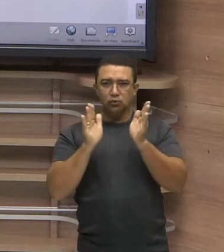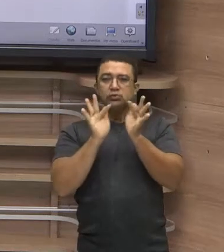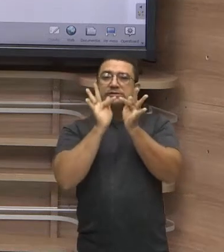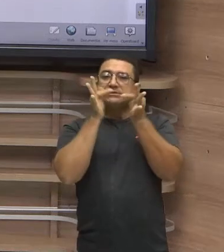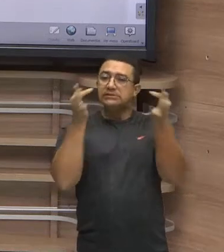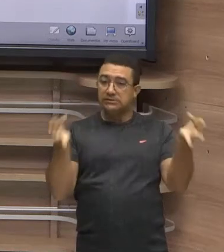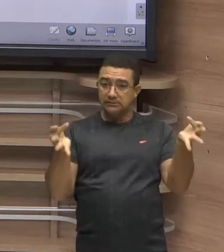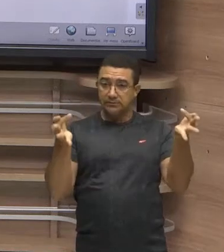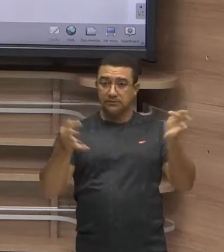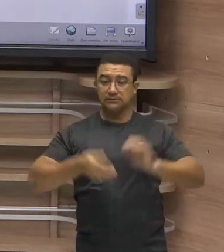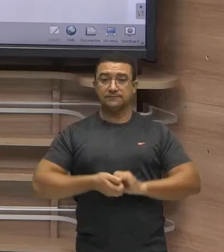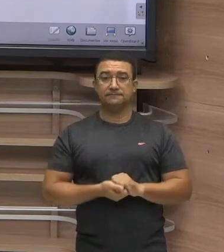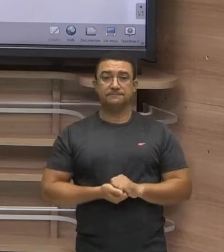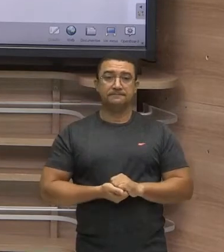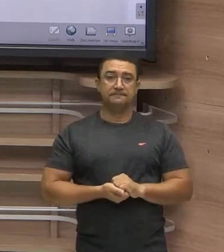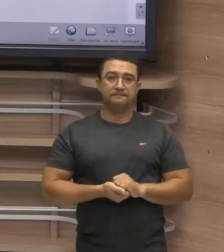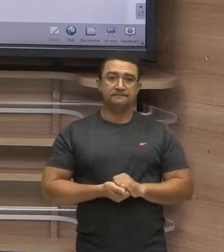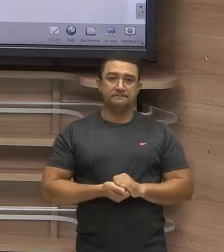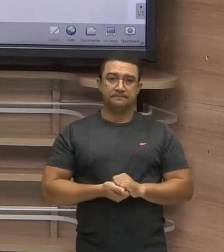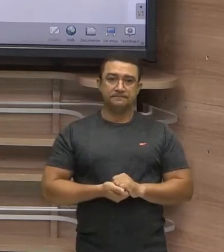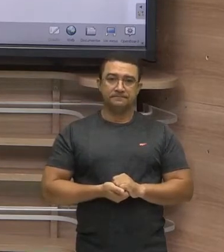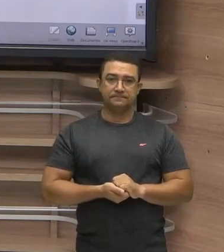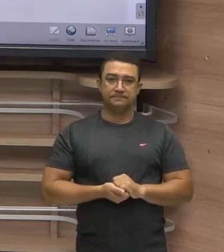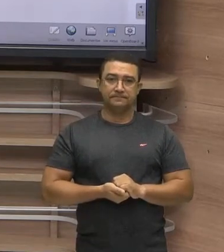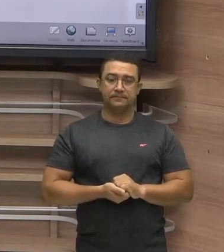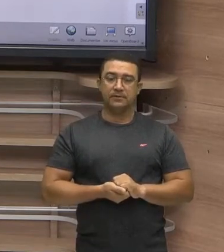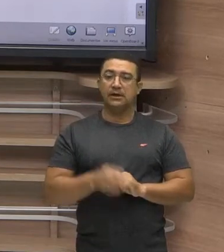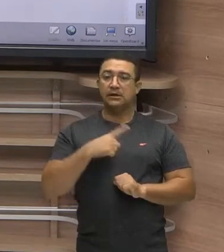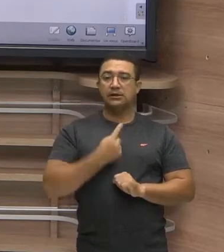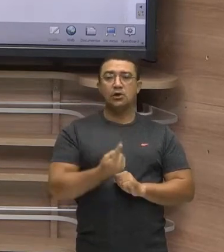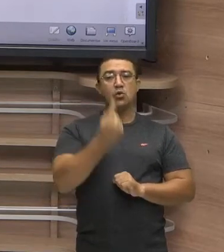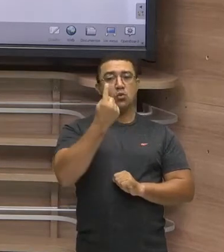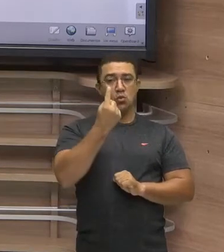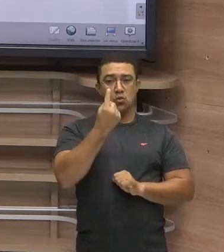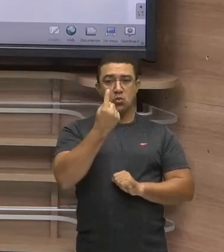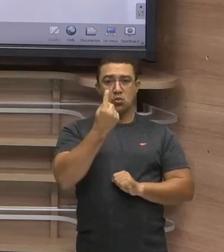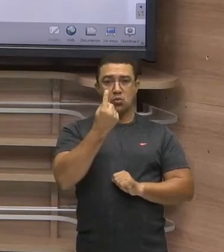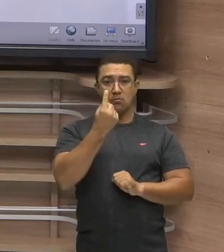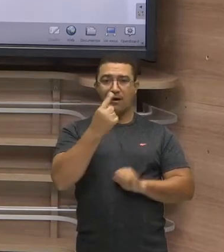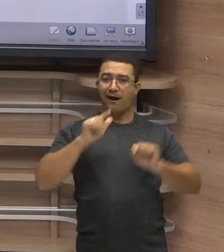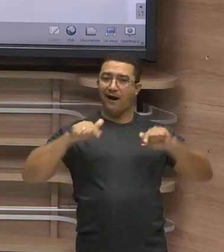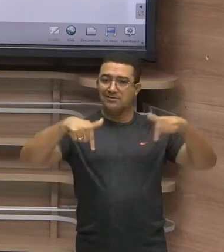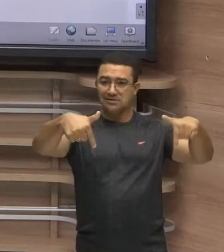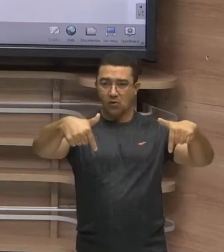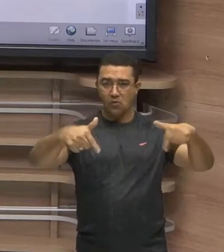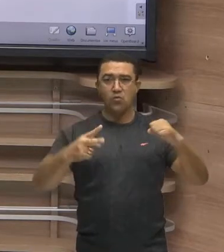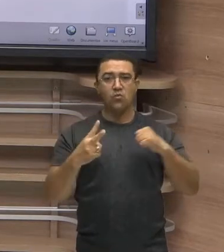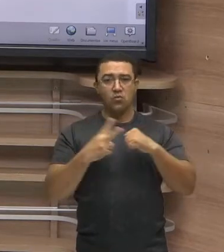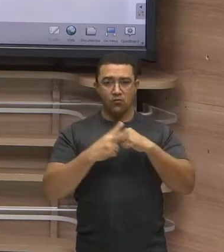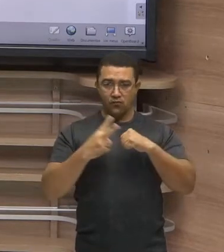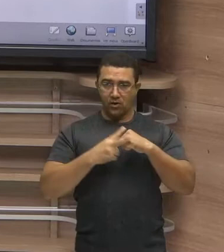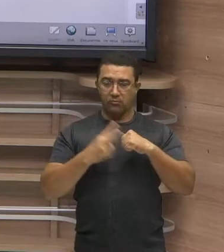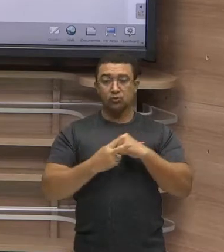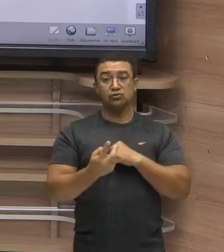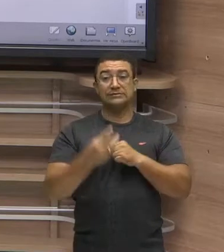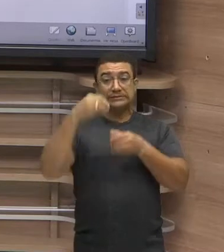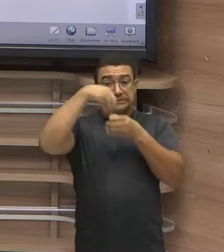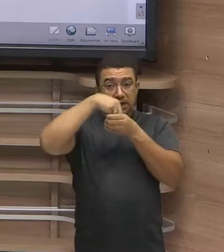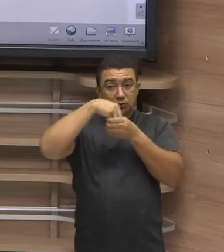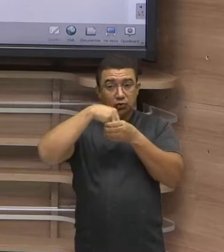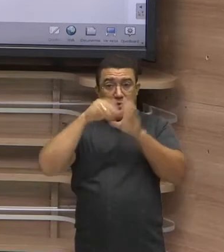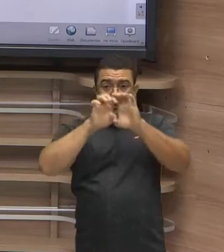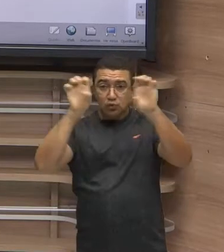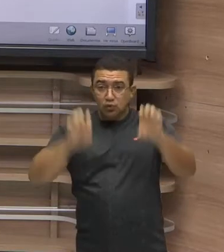período simples, então? Ele vai ter apenas uma ação verbal, vai ter apenas um verbo,